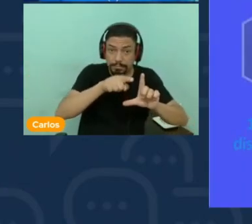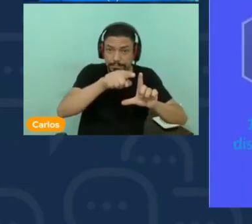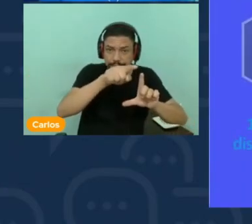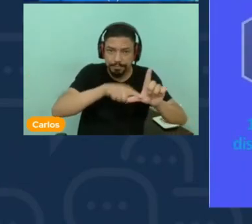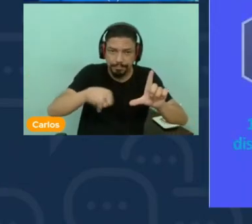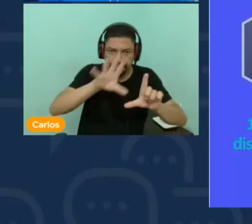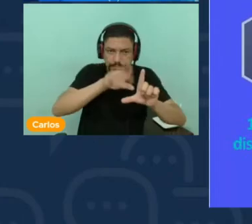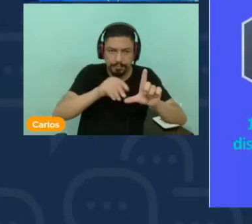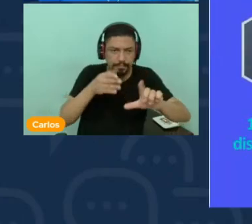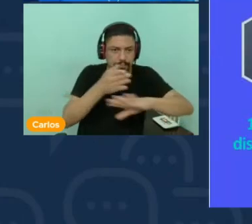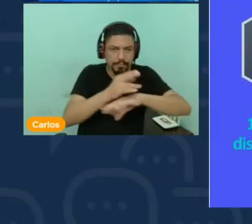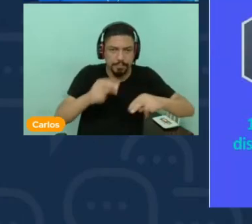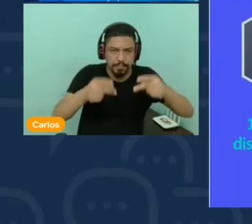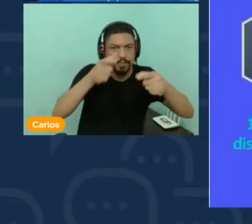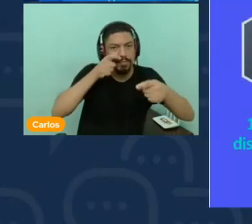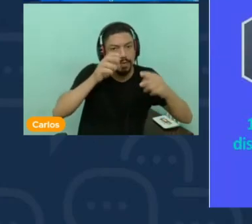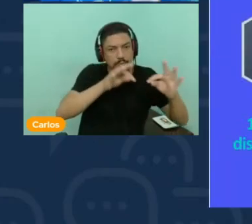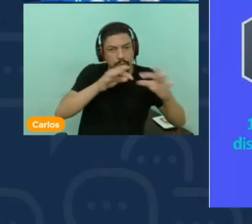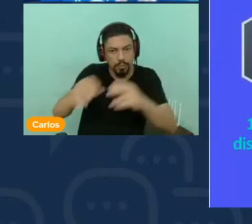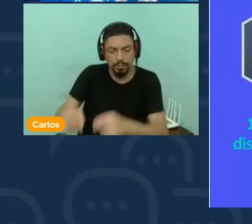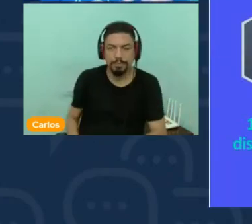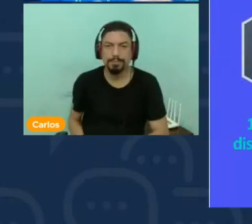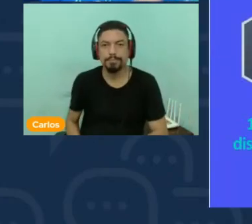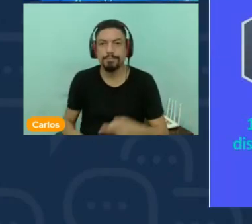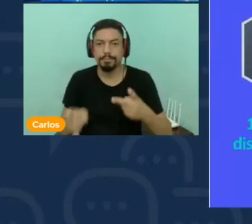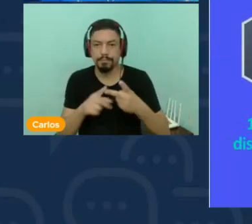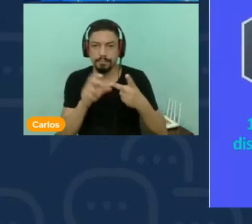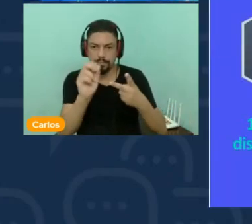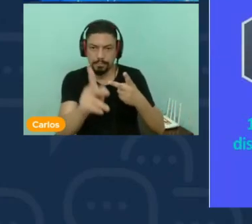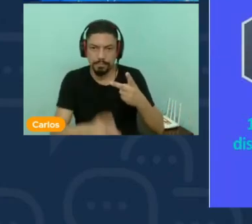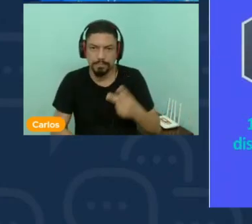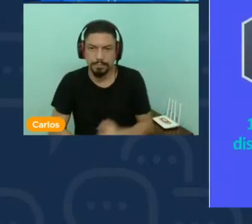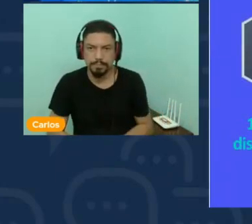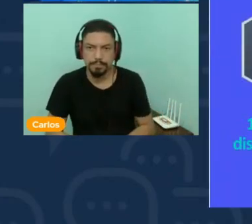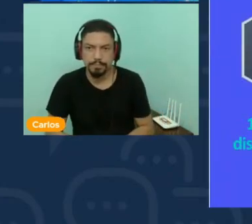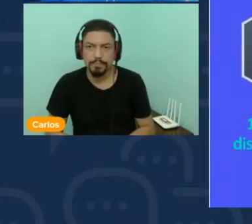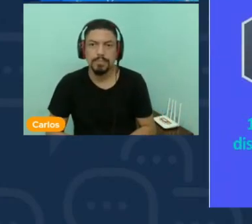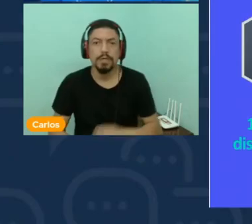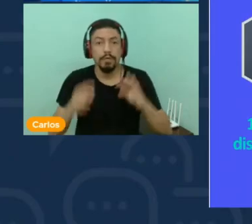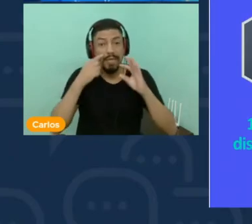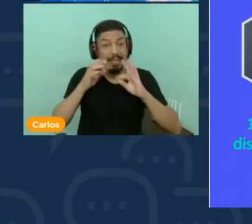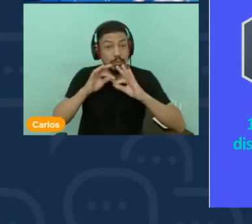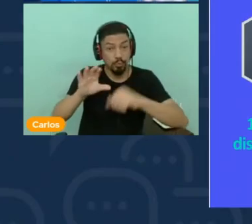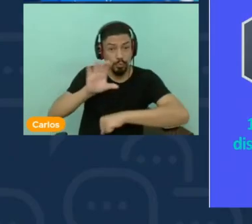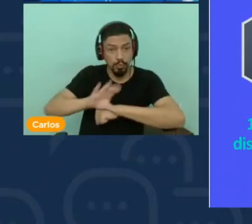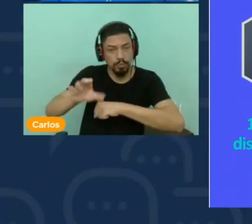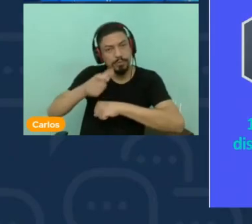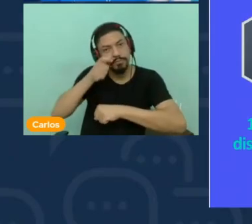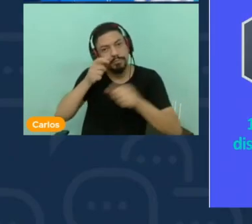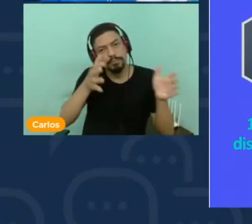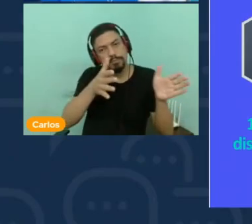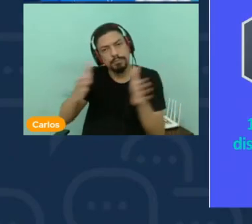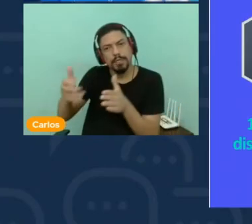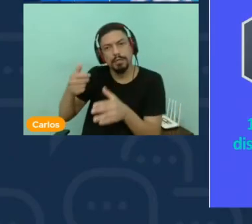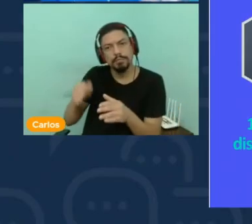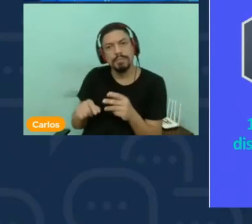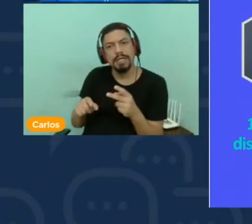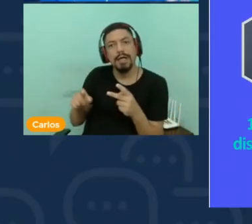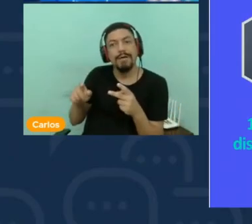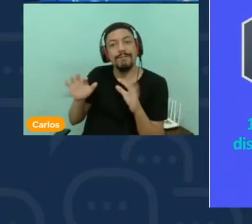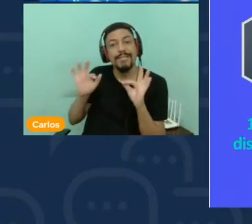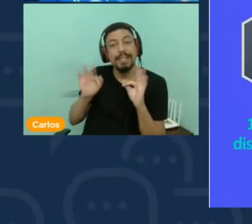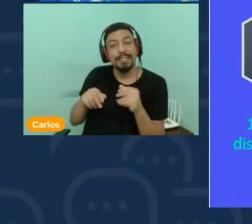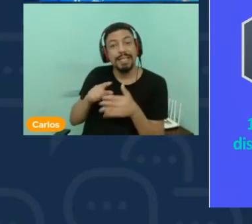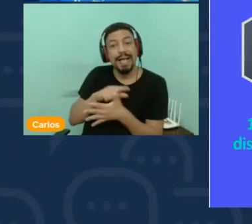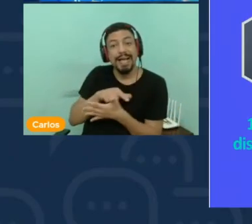é o segundo pré-requisito. Então, né, são todos os cursos. Você tem que concluir as 6